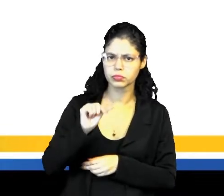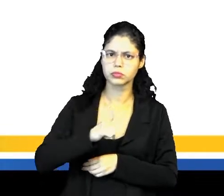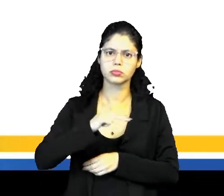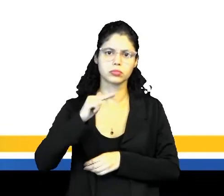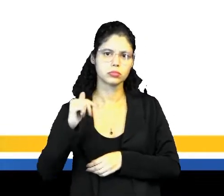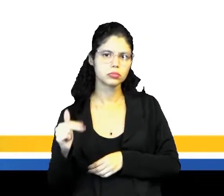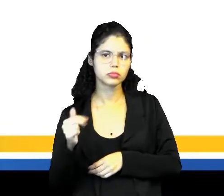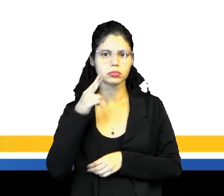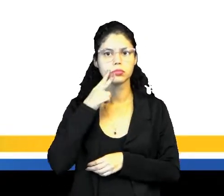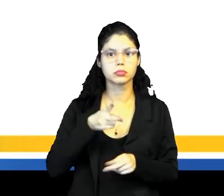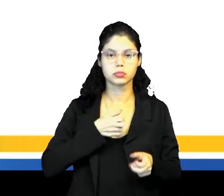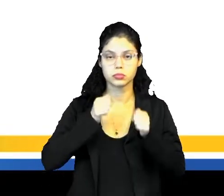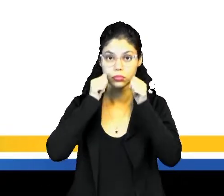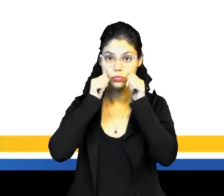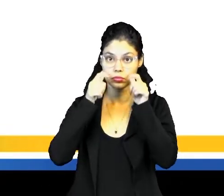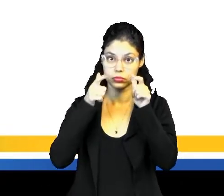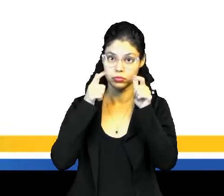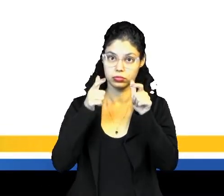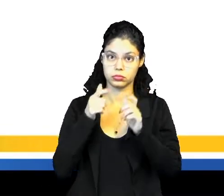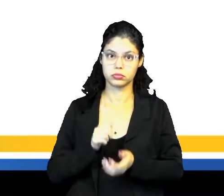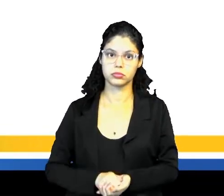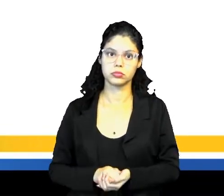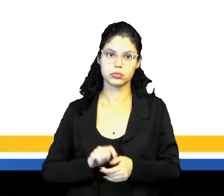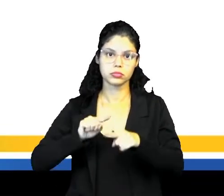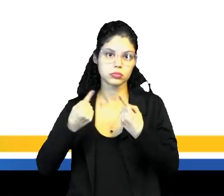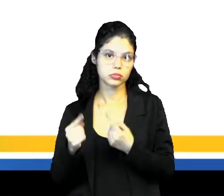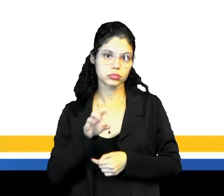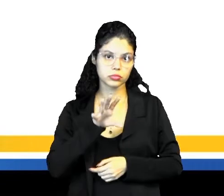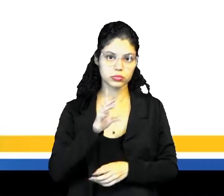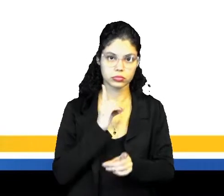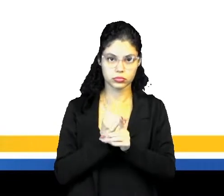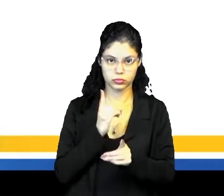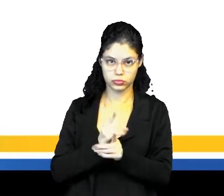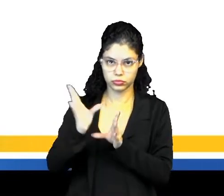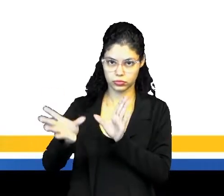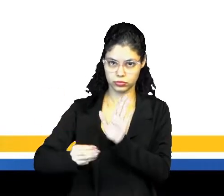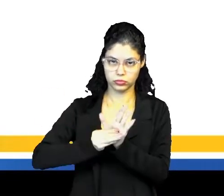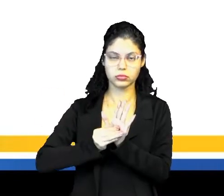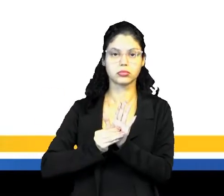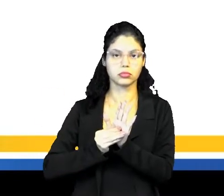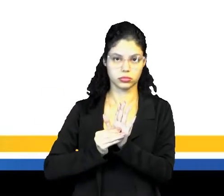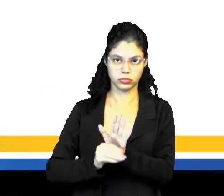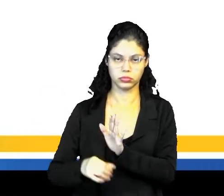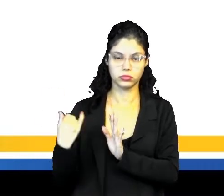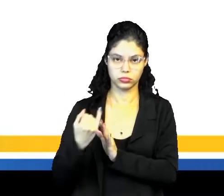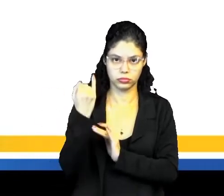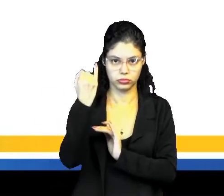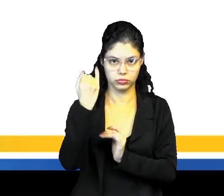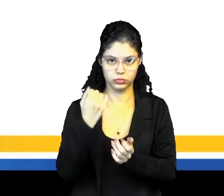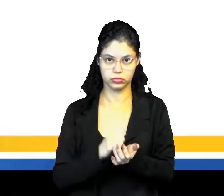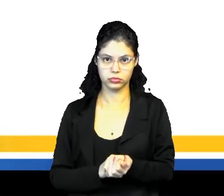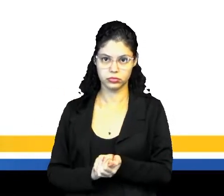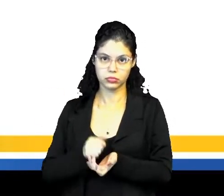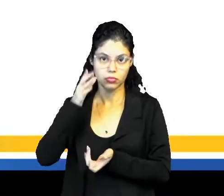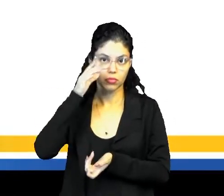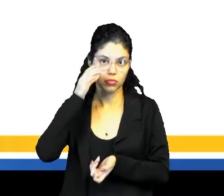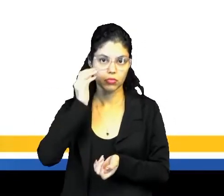são poucos, nunca receberam muita atenção nem foram colocados em uma categoria